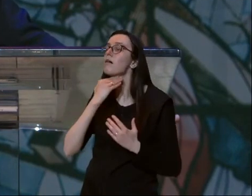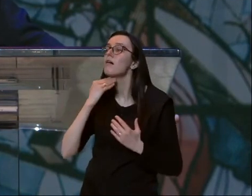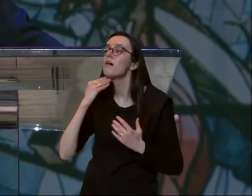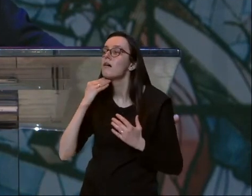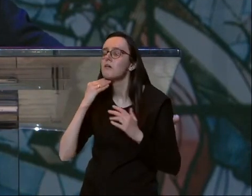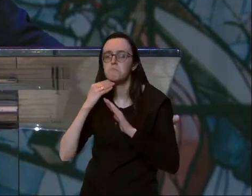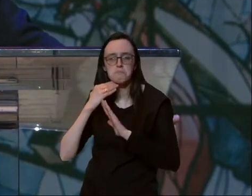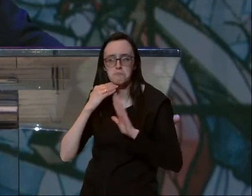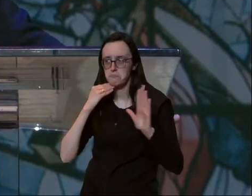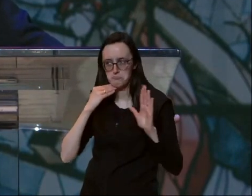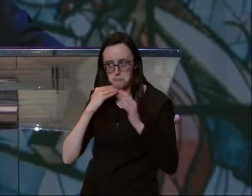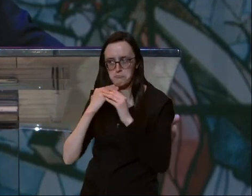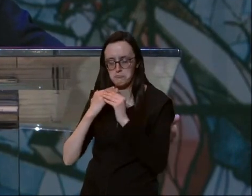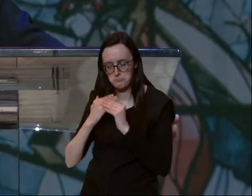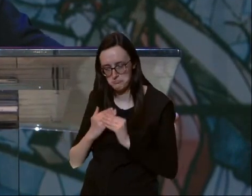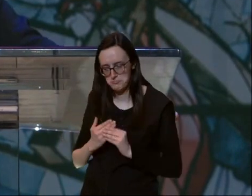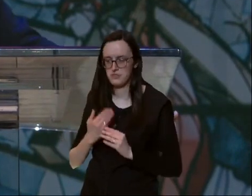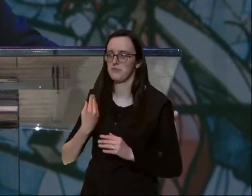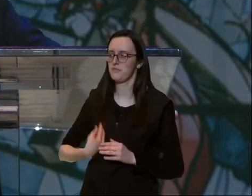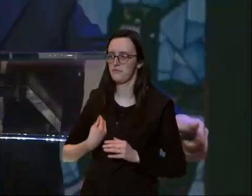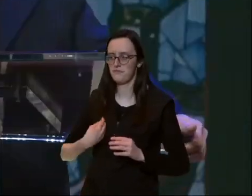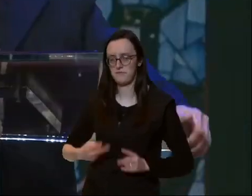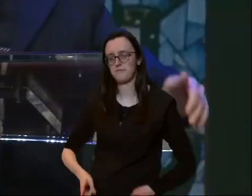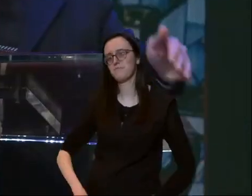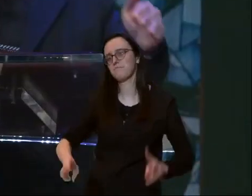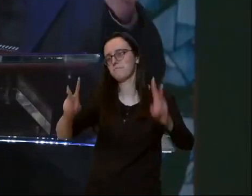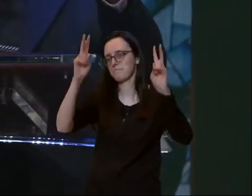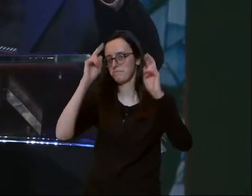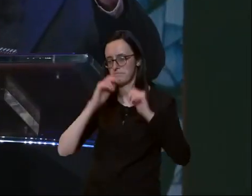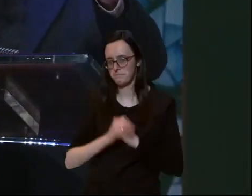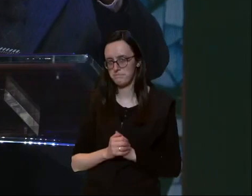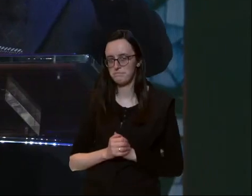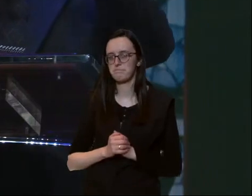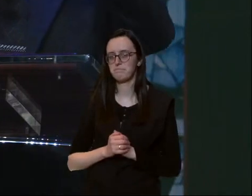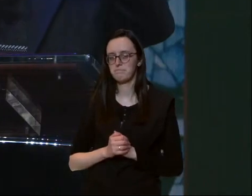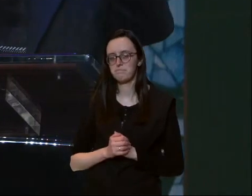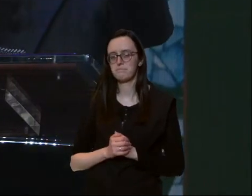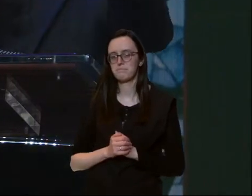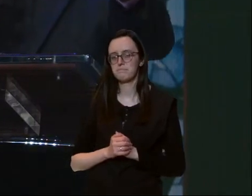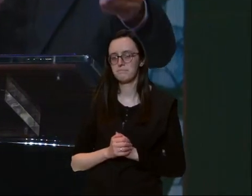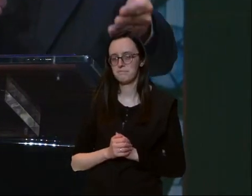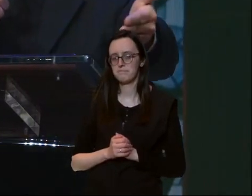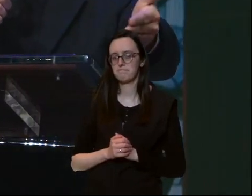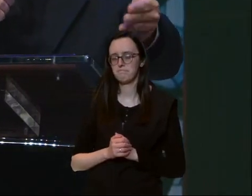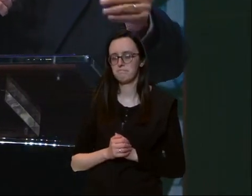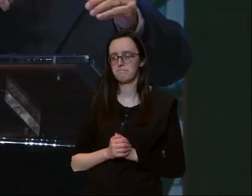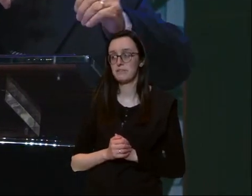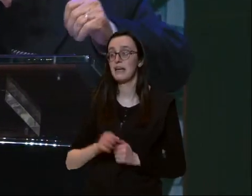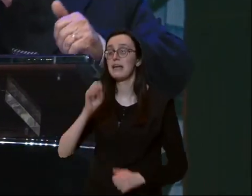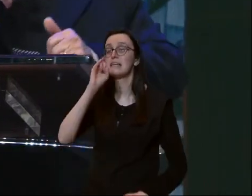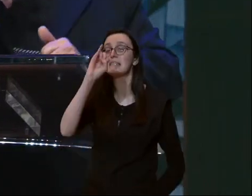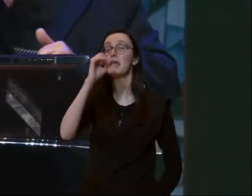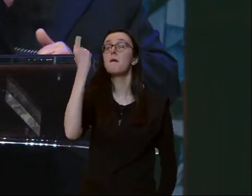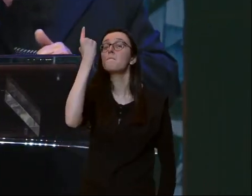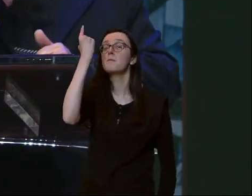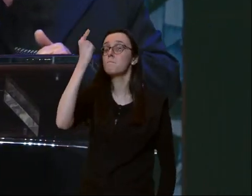porque Deus é bom. Quando eu vou à pessoa certa.